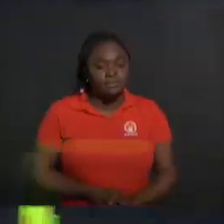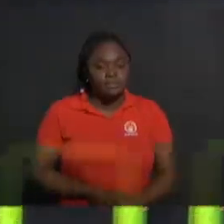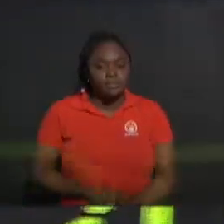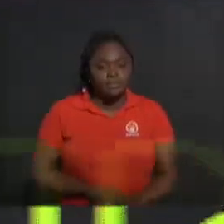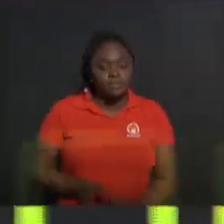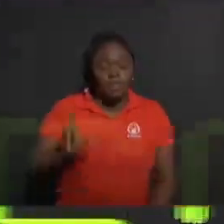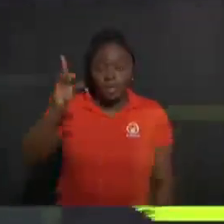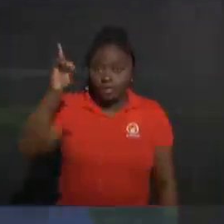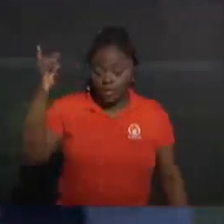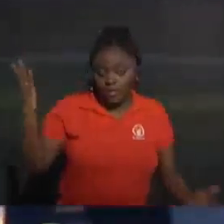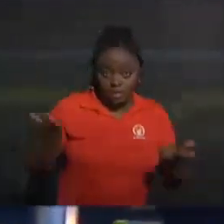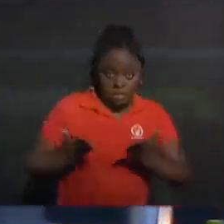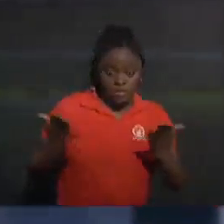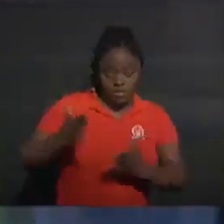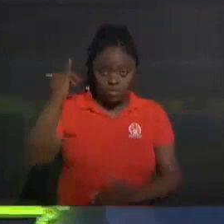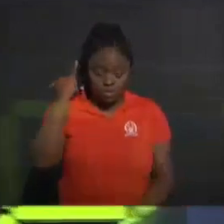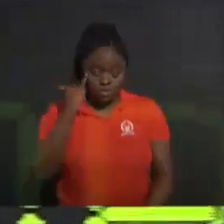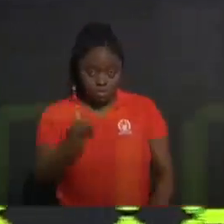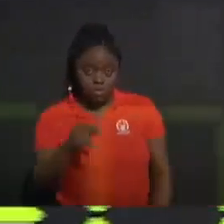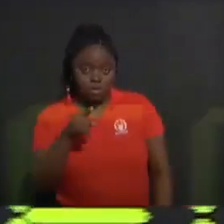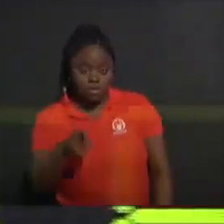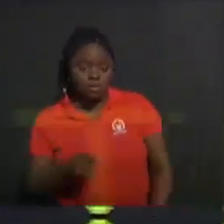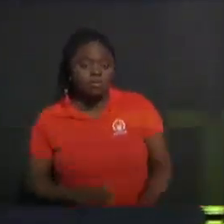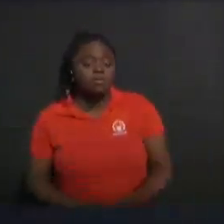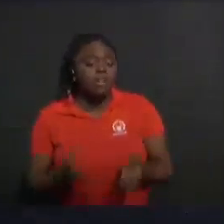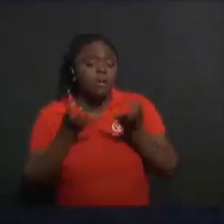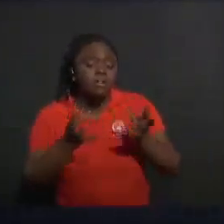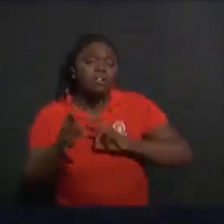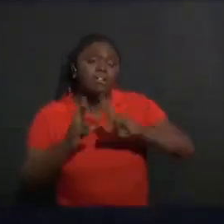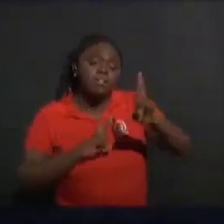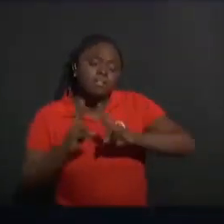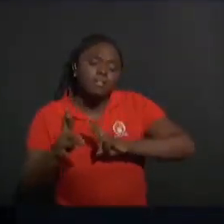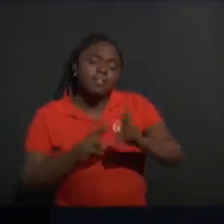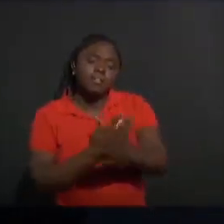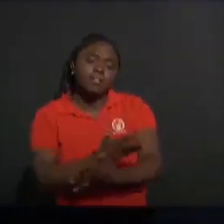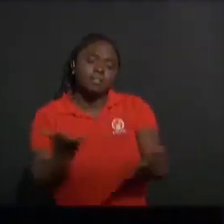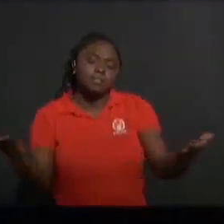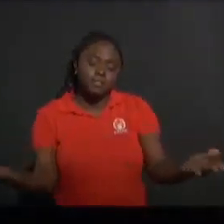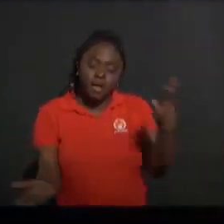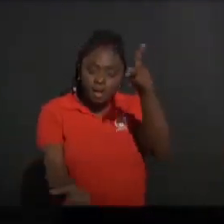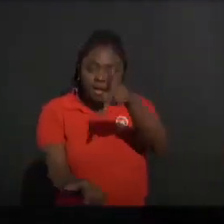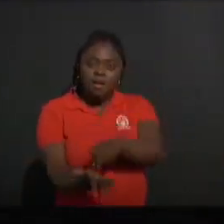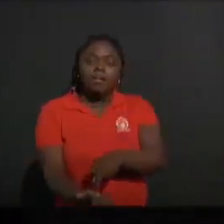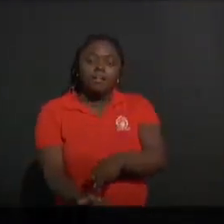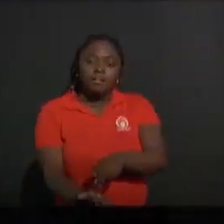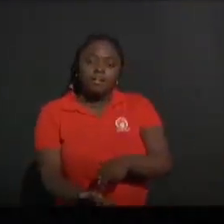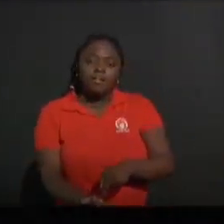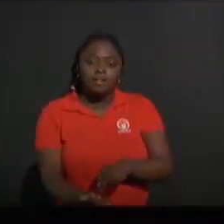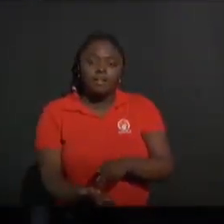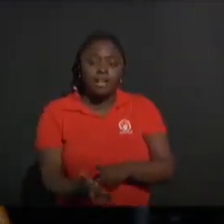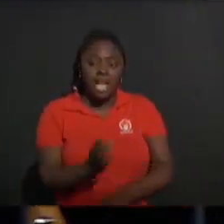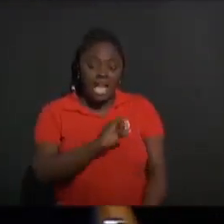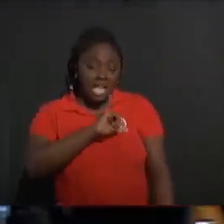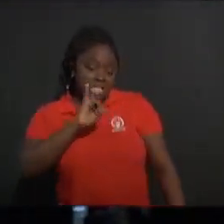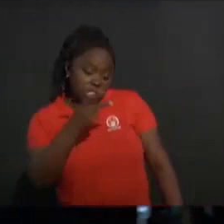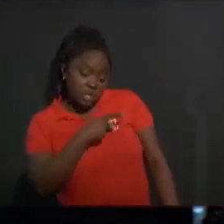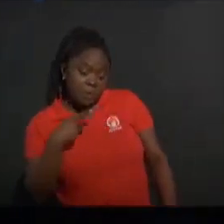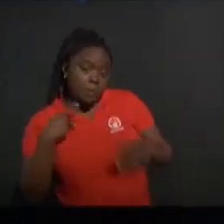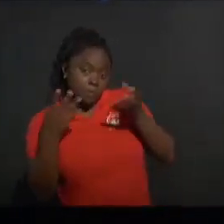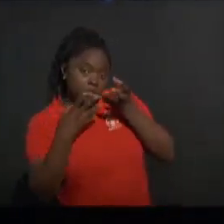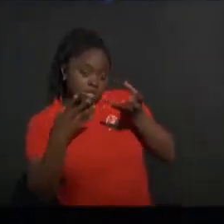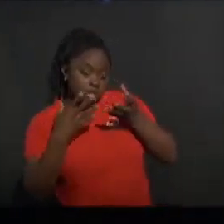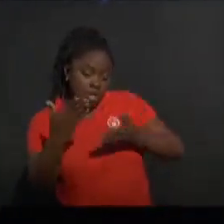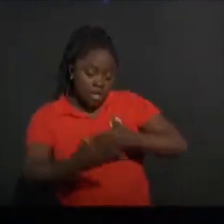Sabe o que Deus está te dizendo hoje? Eu quero um relacionamento real com você. Se eu quisesse um pastor para